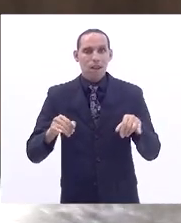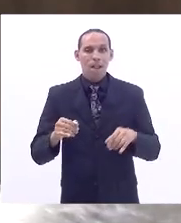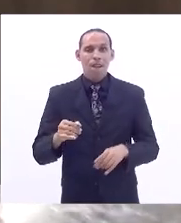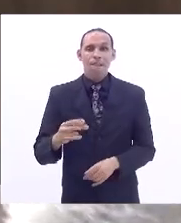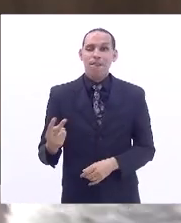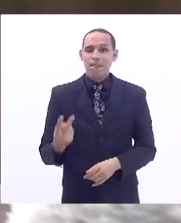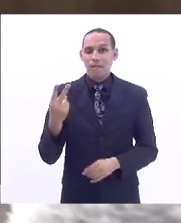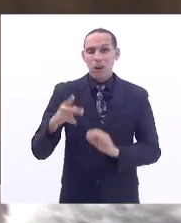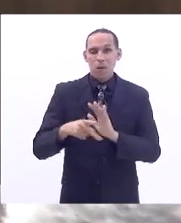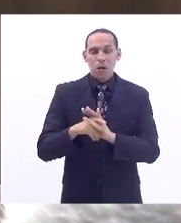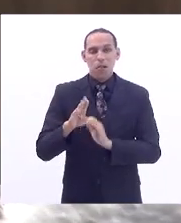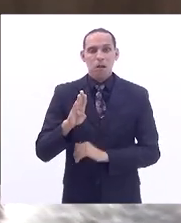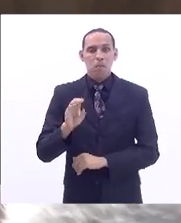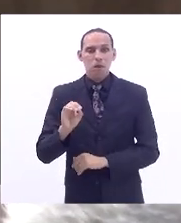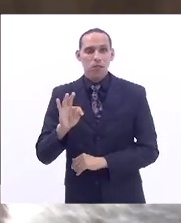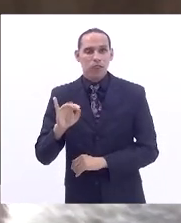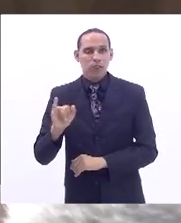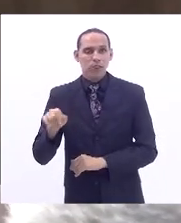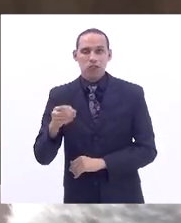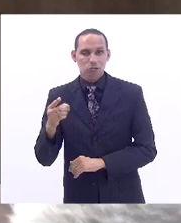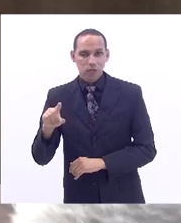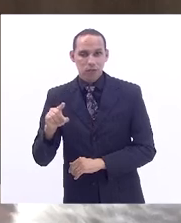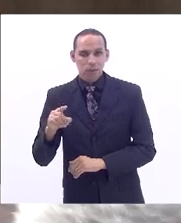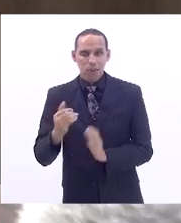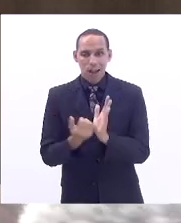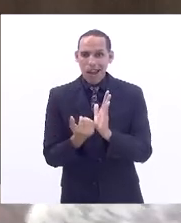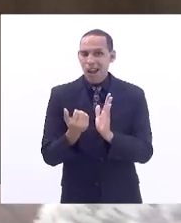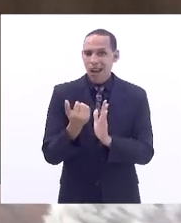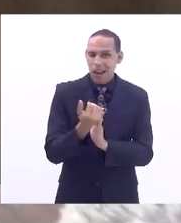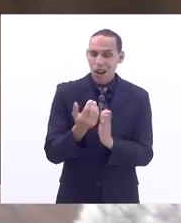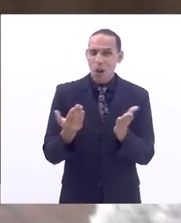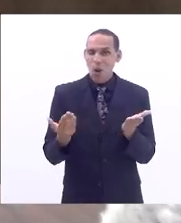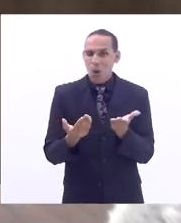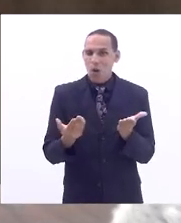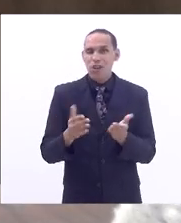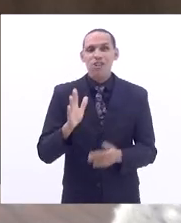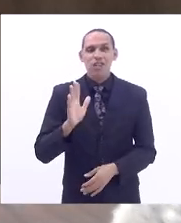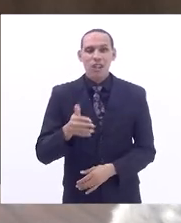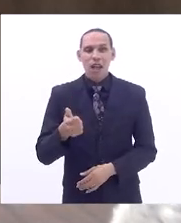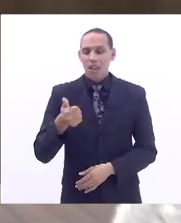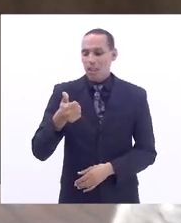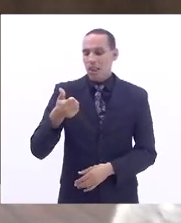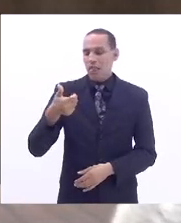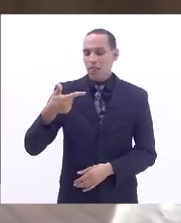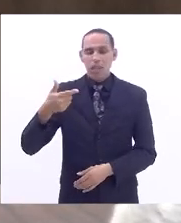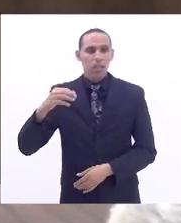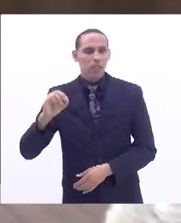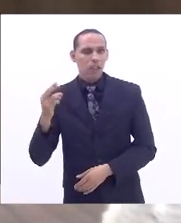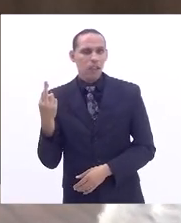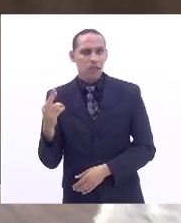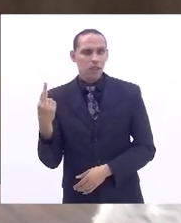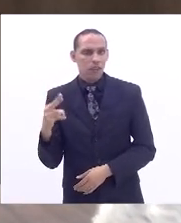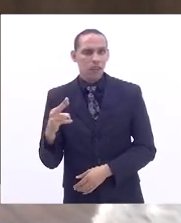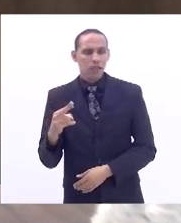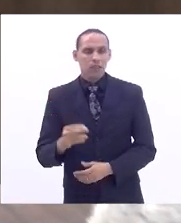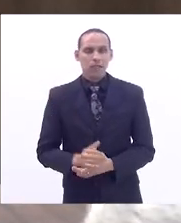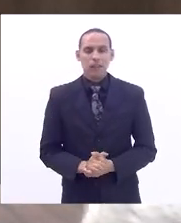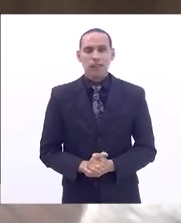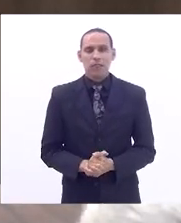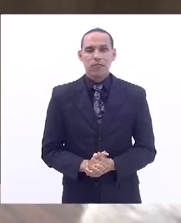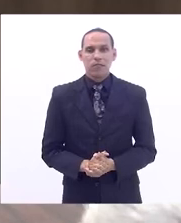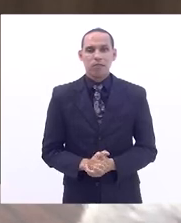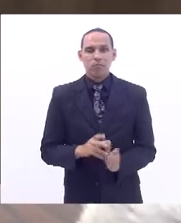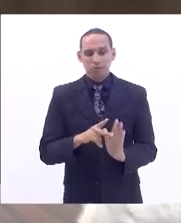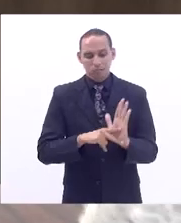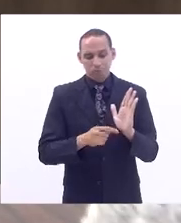do botijão pensando que a realidade hoje do gás de cozinha de 120 reais o